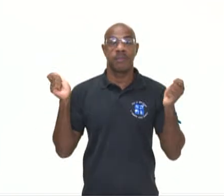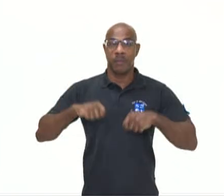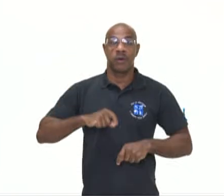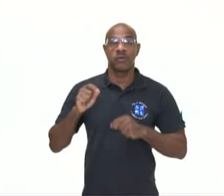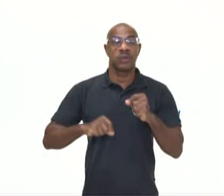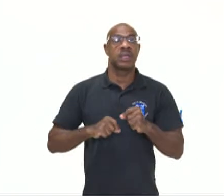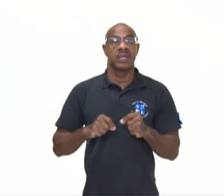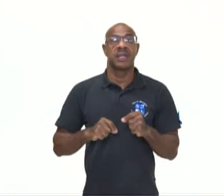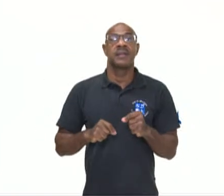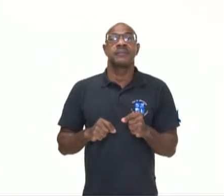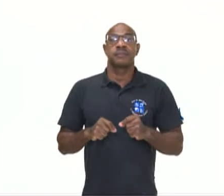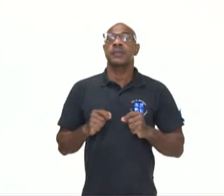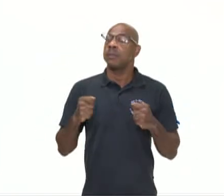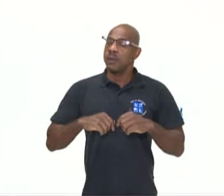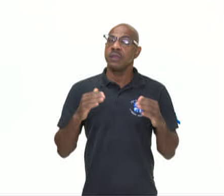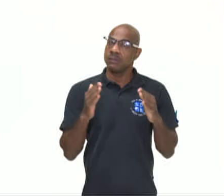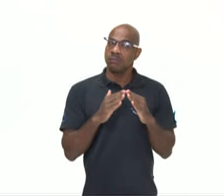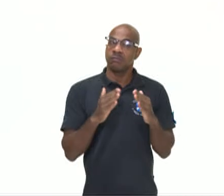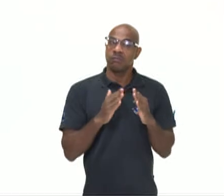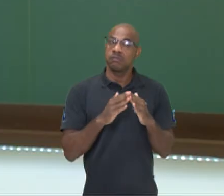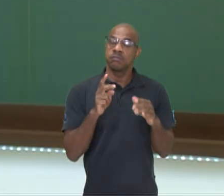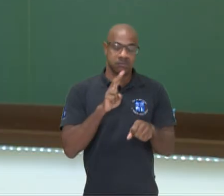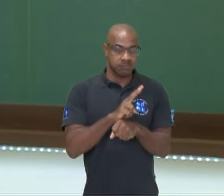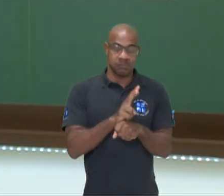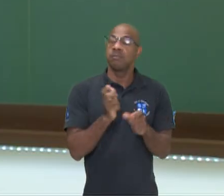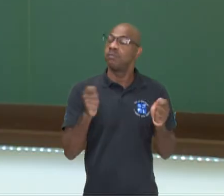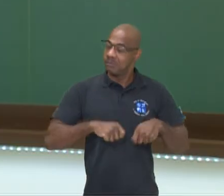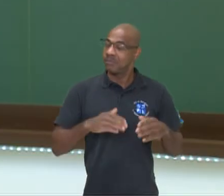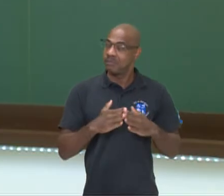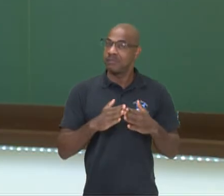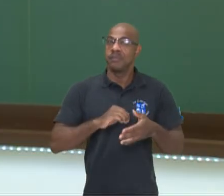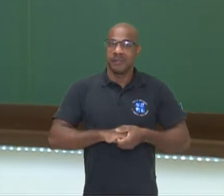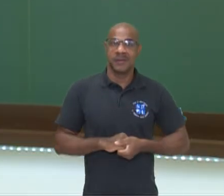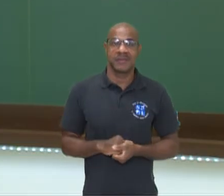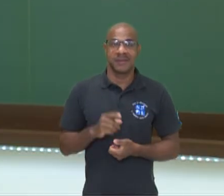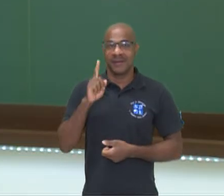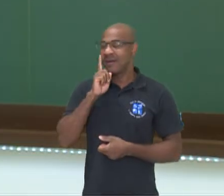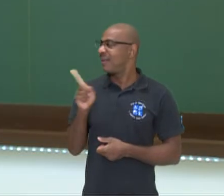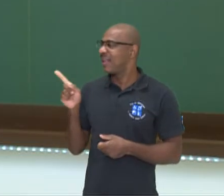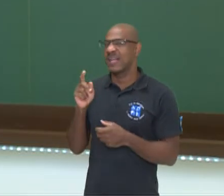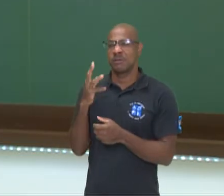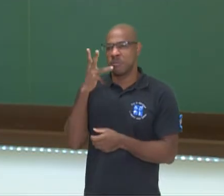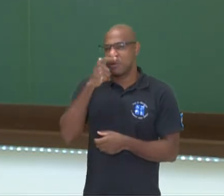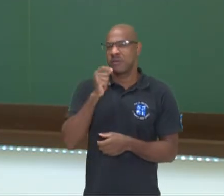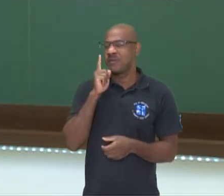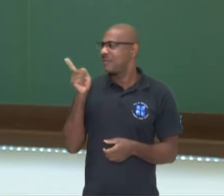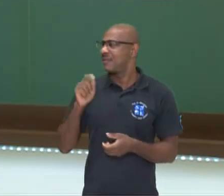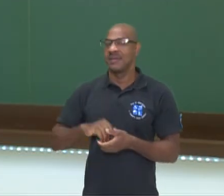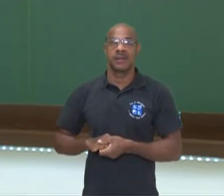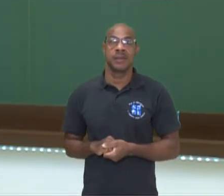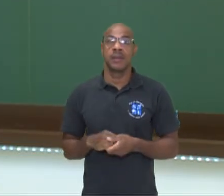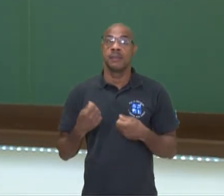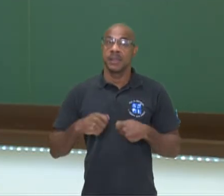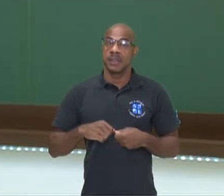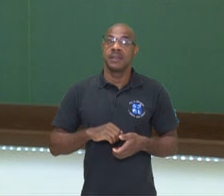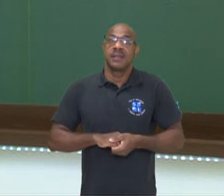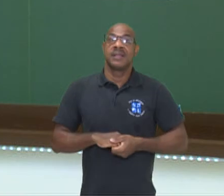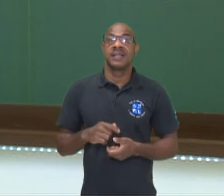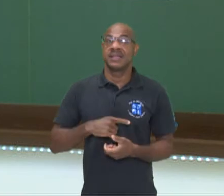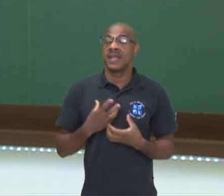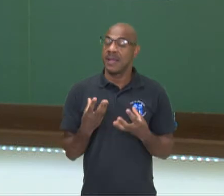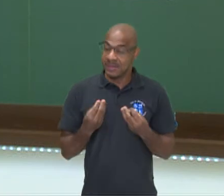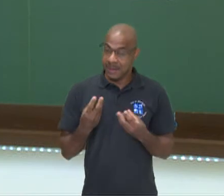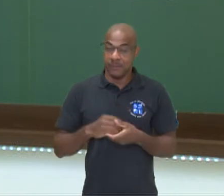pode ter em casa. Legalizado para domesticação, tá? O sagui. Olha que bonitinho. Só que ele tem muita energia,